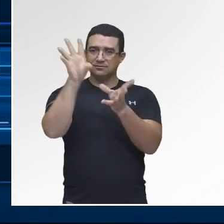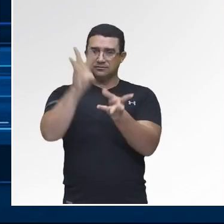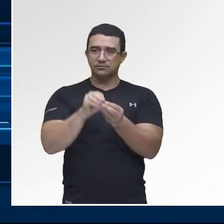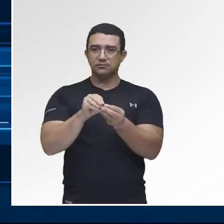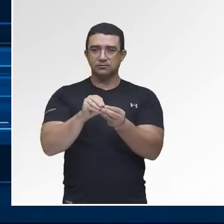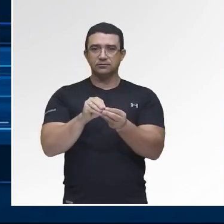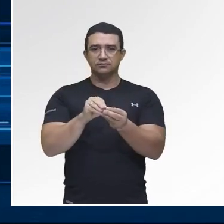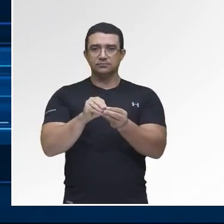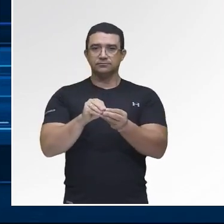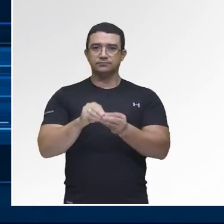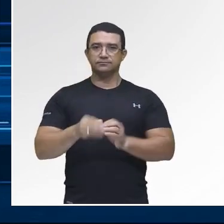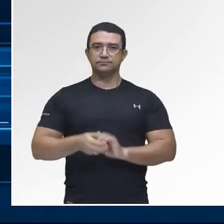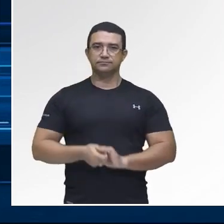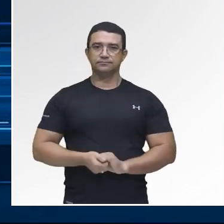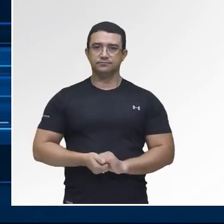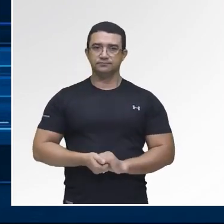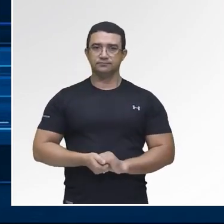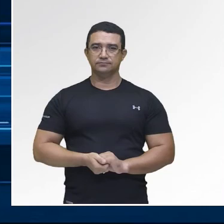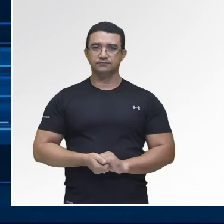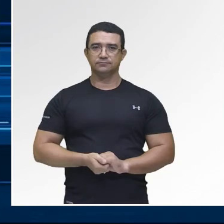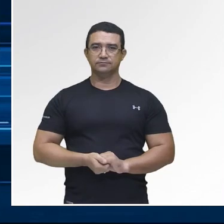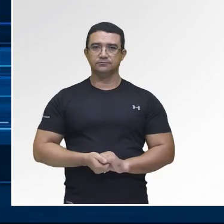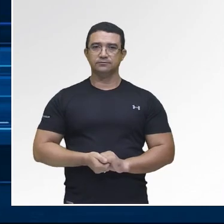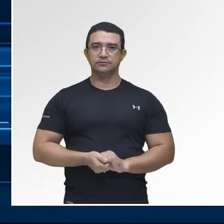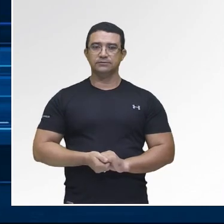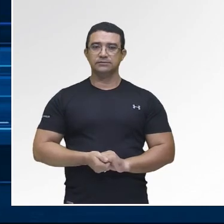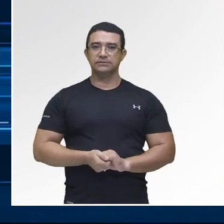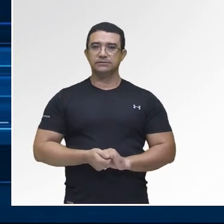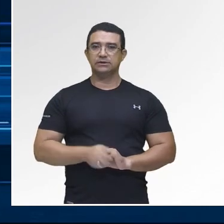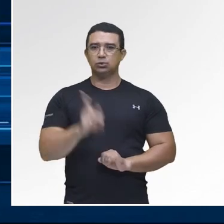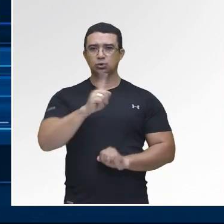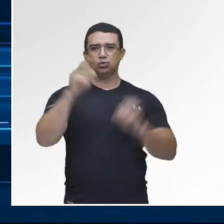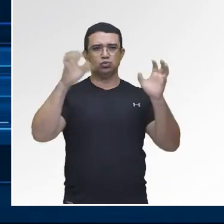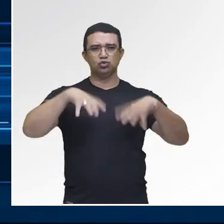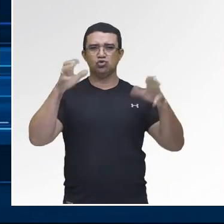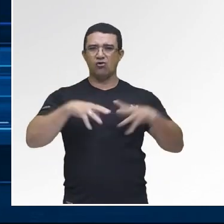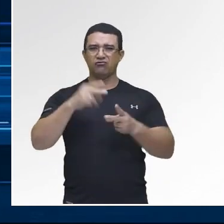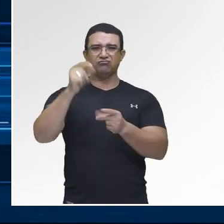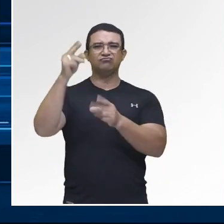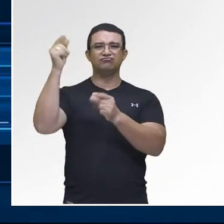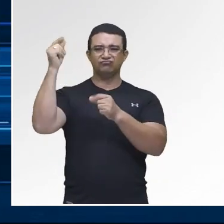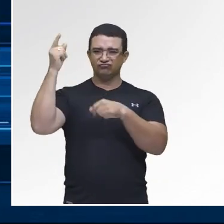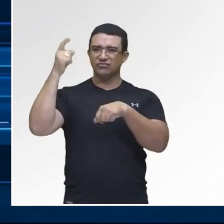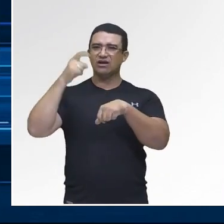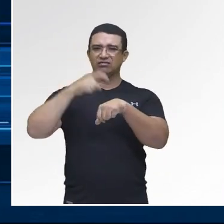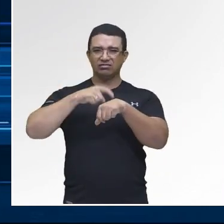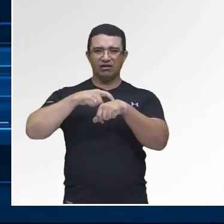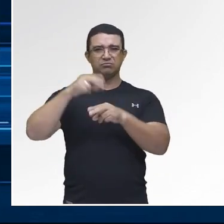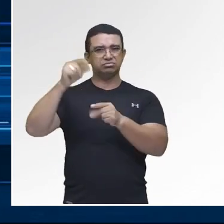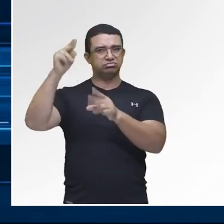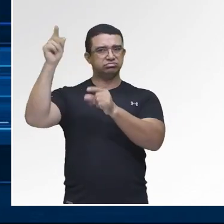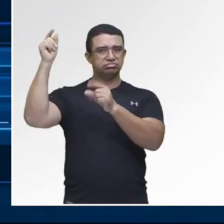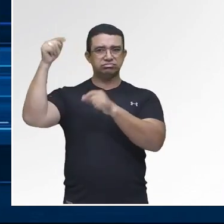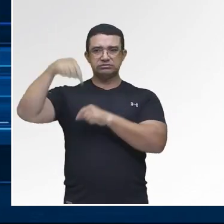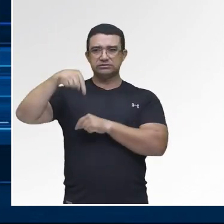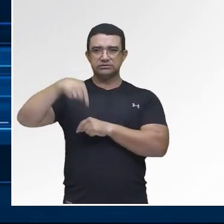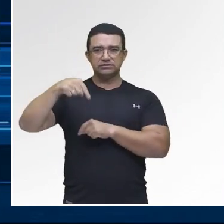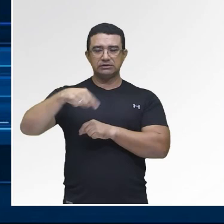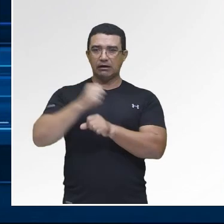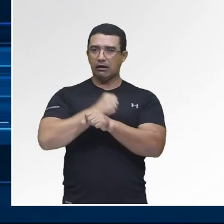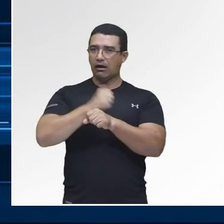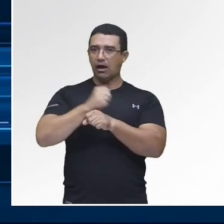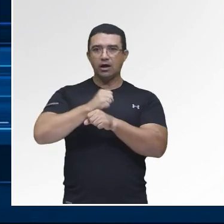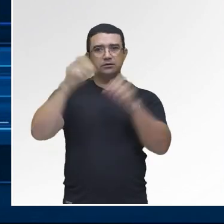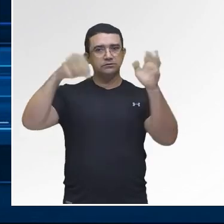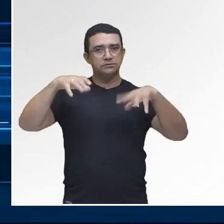It hasn't rained for a long time. Não tem chovido por um longo tempo, tá? Aqui a